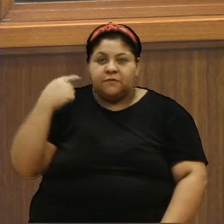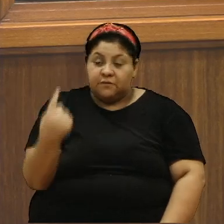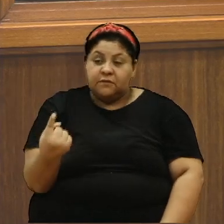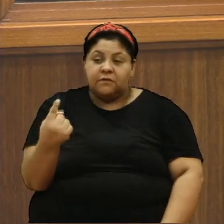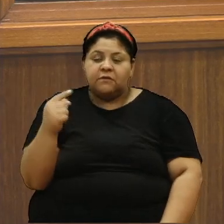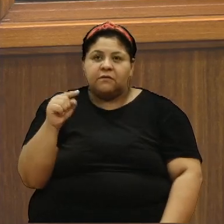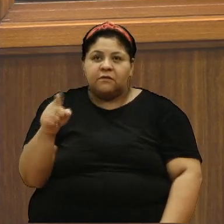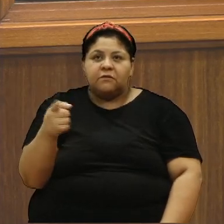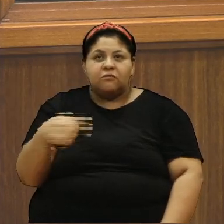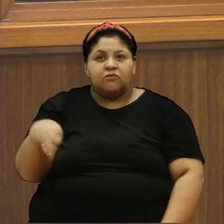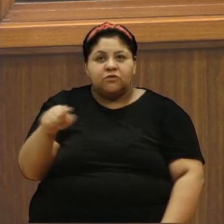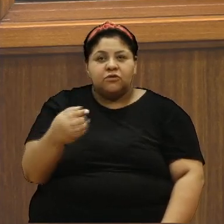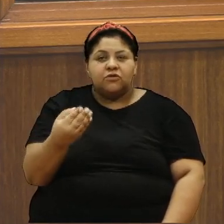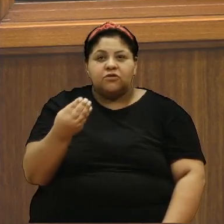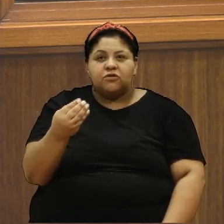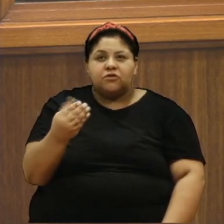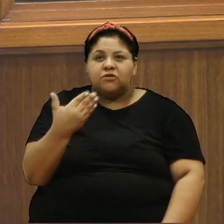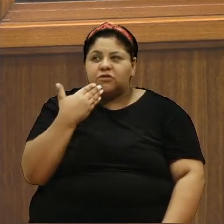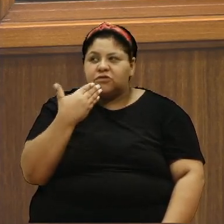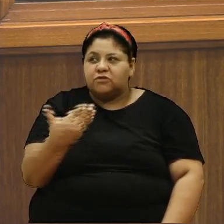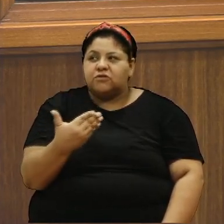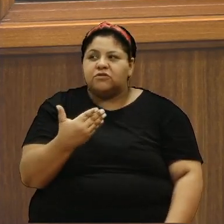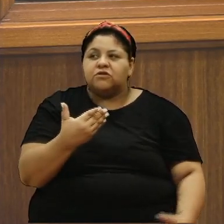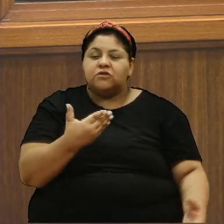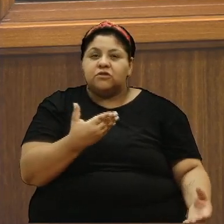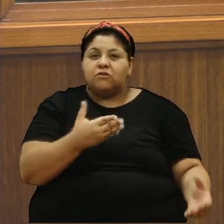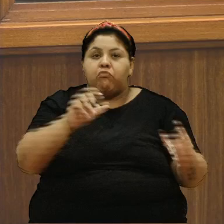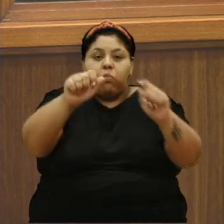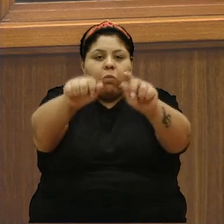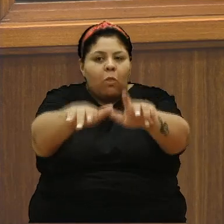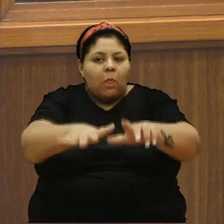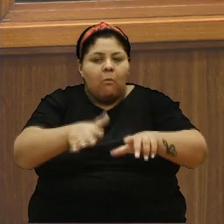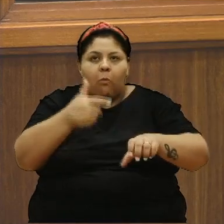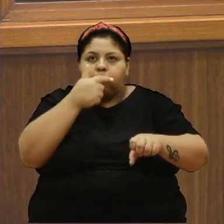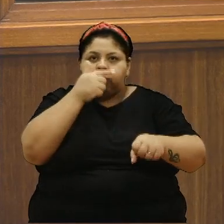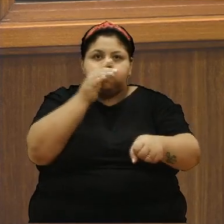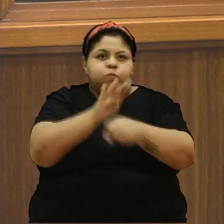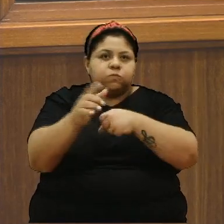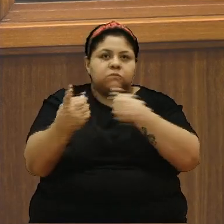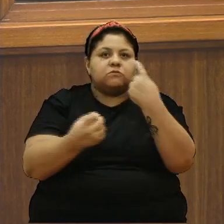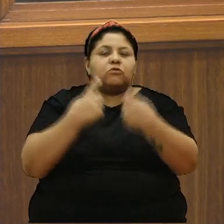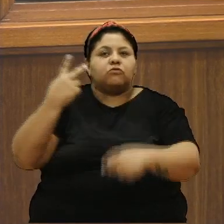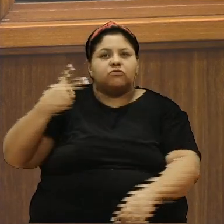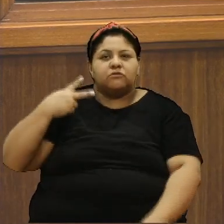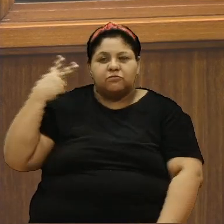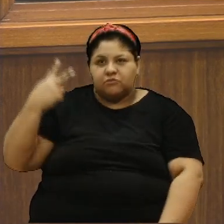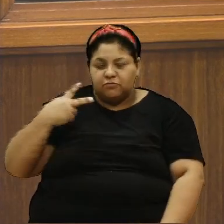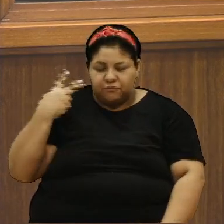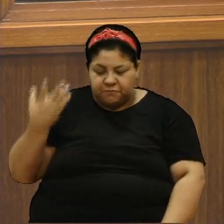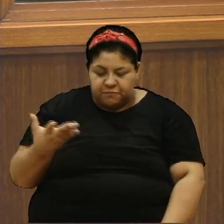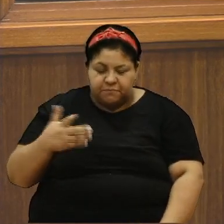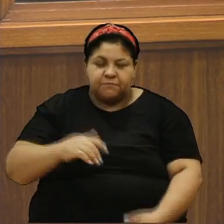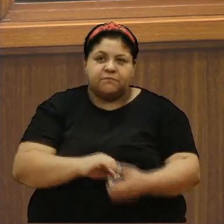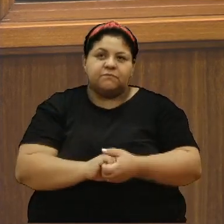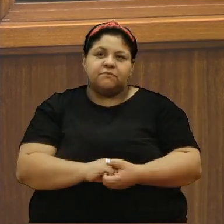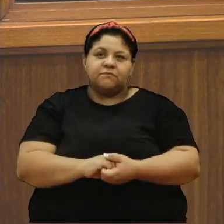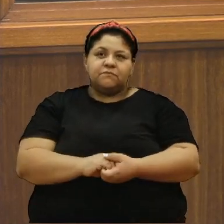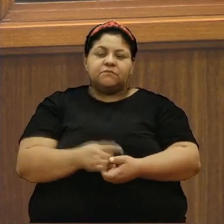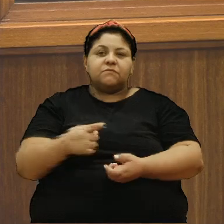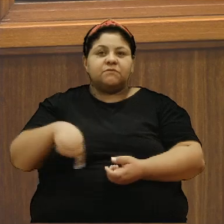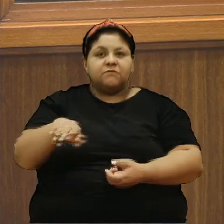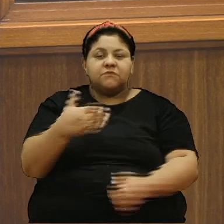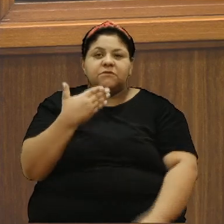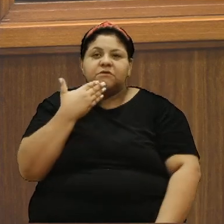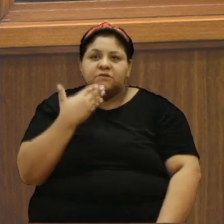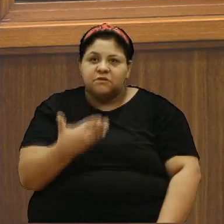coisas que nós pedimos, estava cheio o plenário, tinha alguns colegas vereadores aqui, e uma das coisas que se